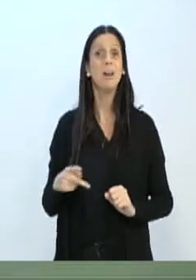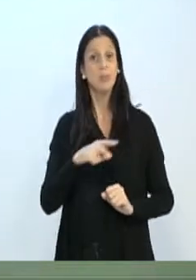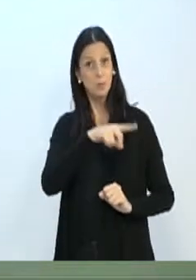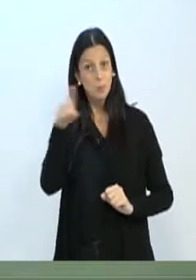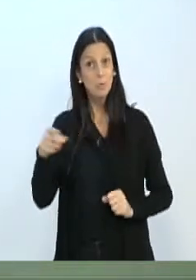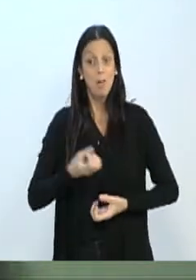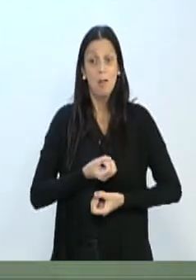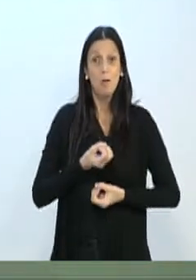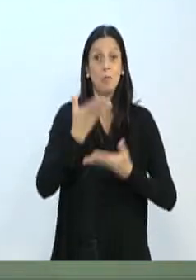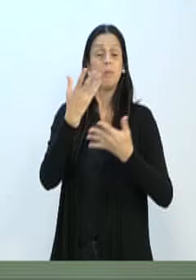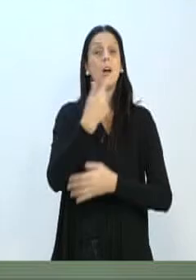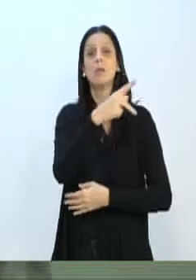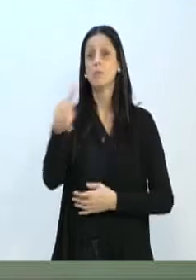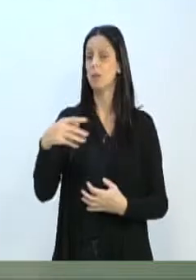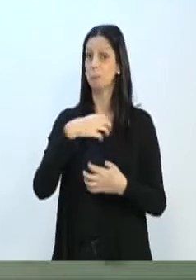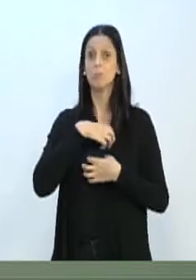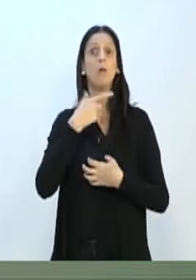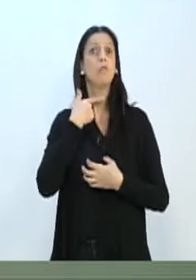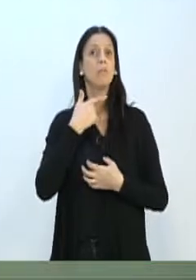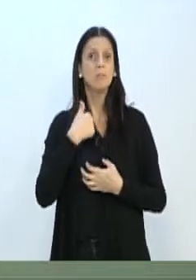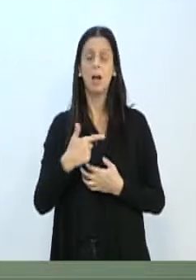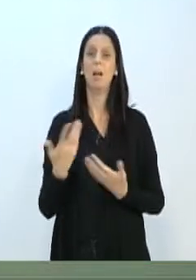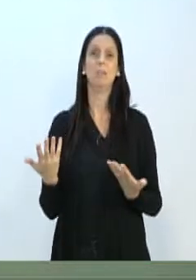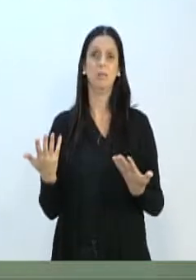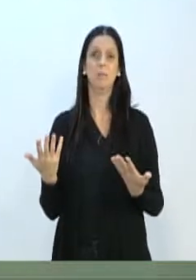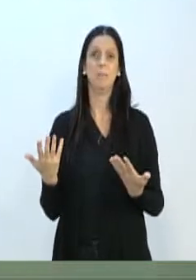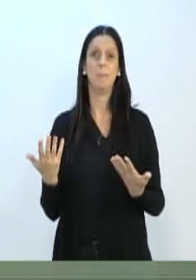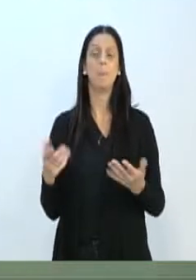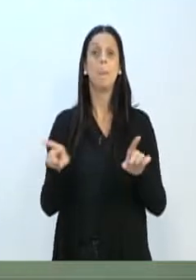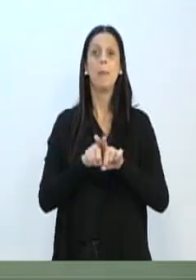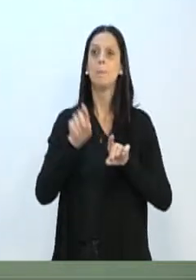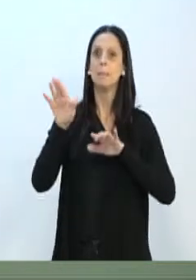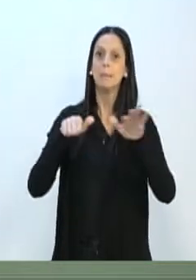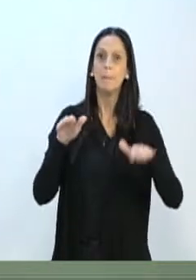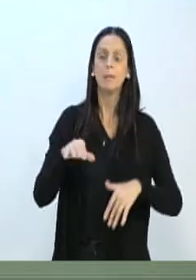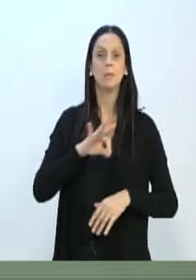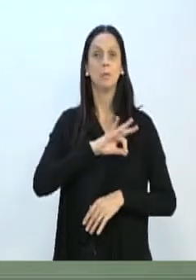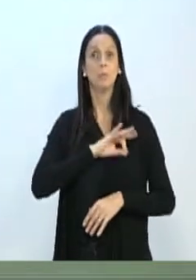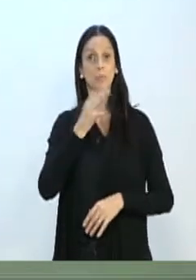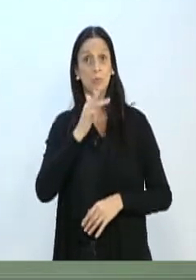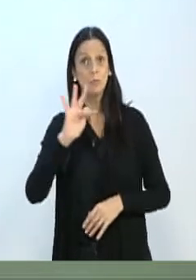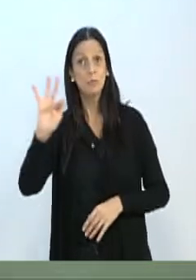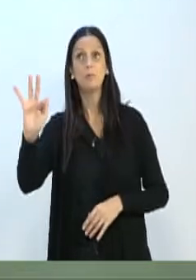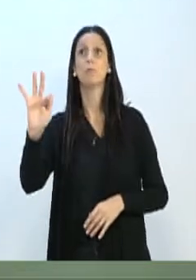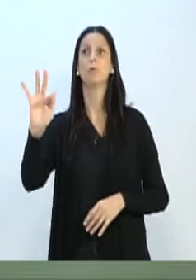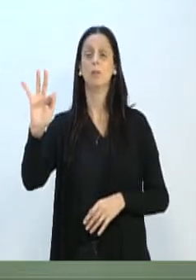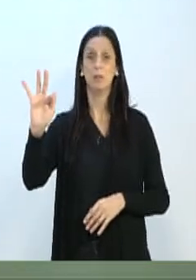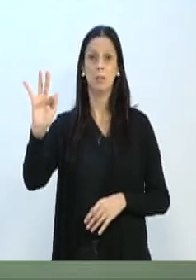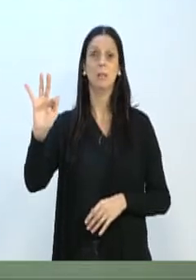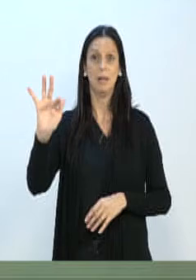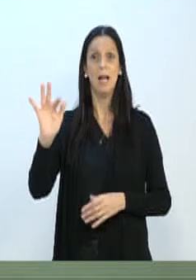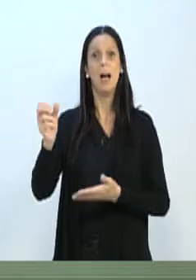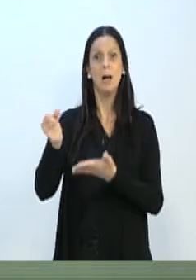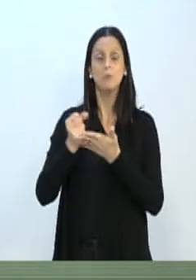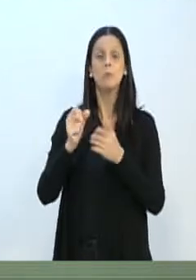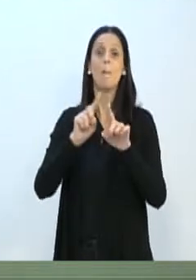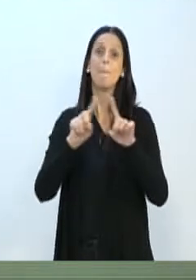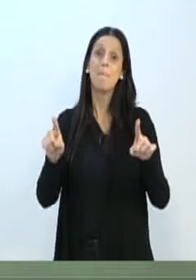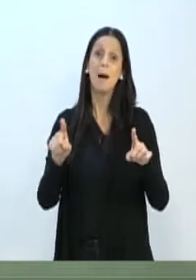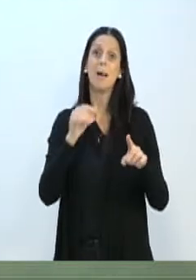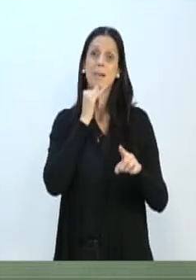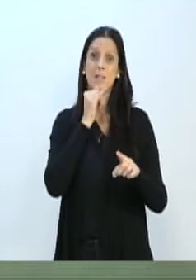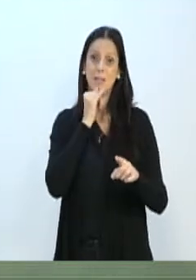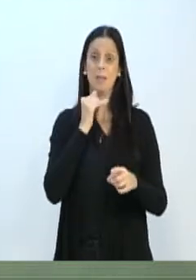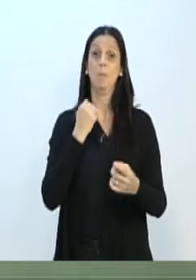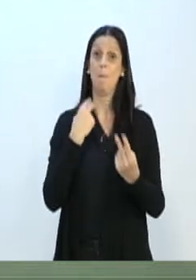manifestando espontaneamente. Colocamos a nossa Polícia Rodoviária Federal desde o primeiro momento para desobstruir rodovias pelo Brasil. Isso tem feito um